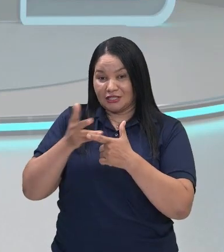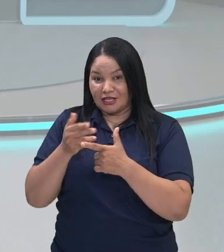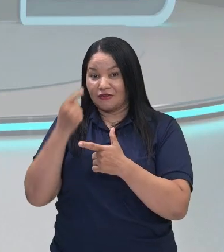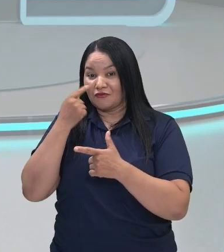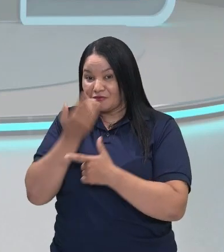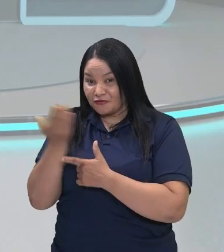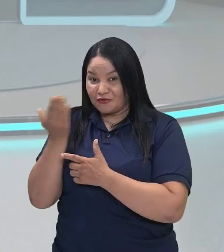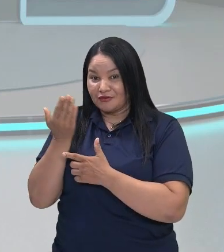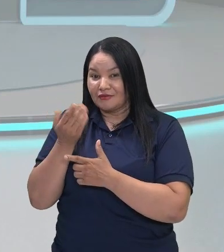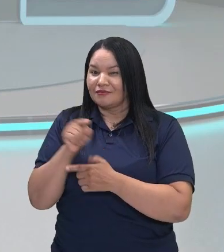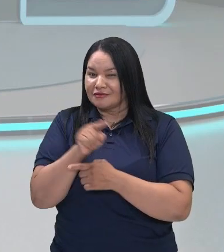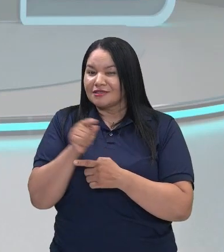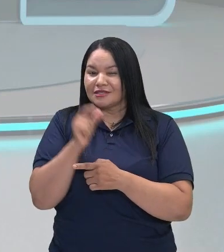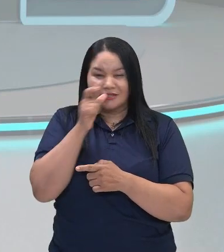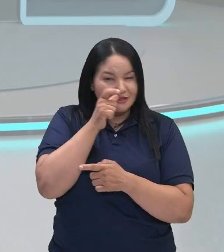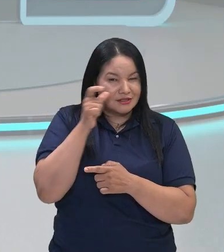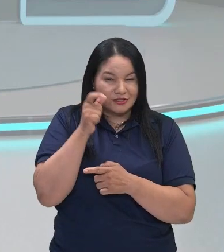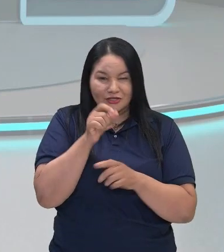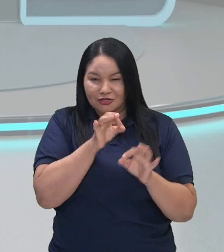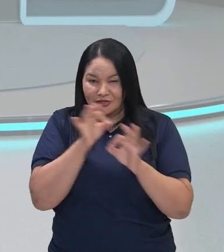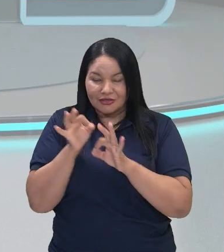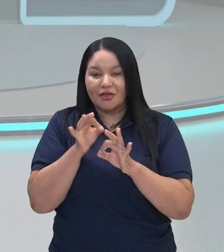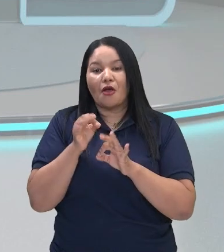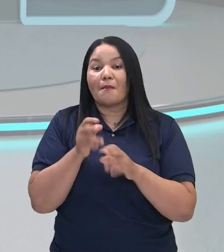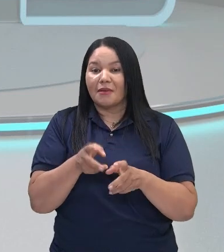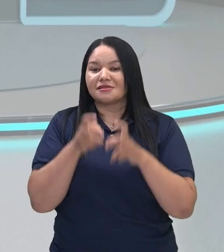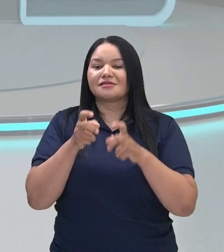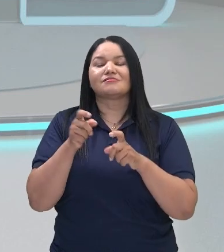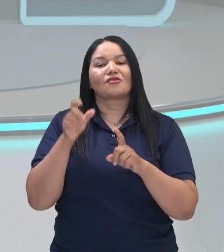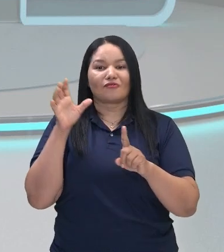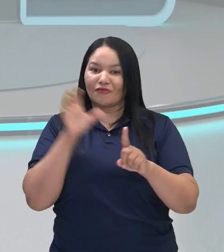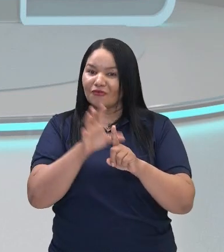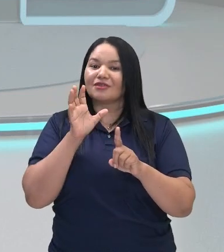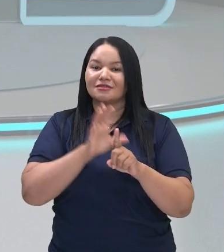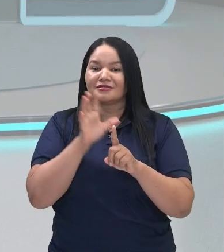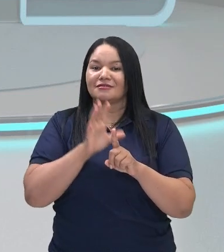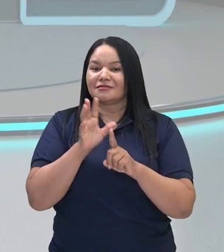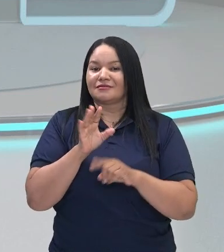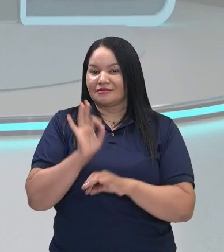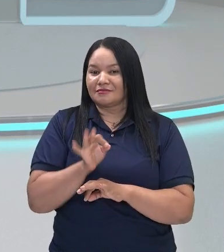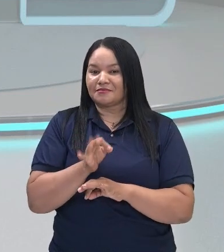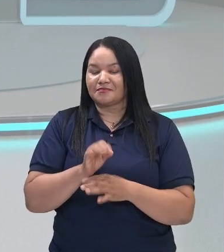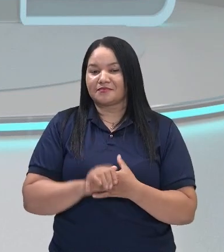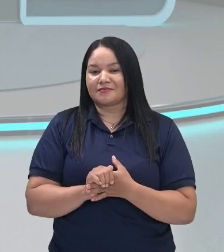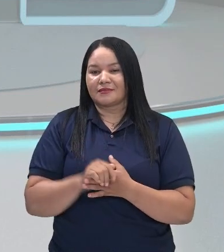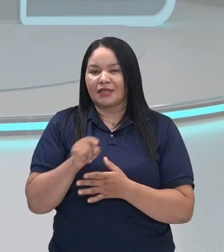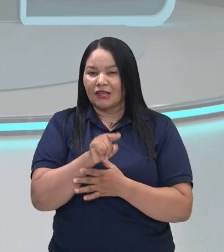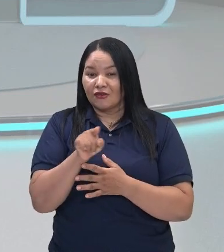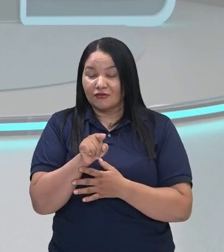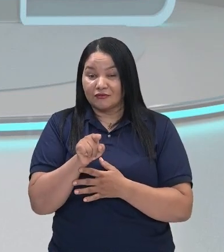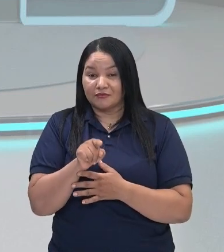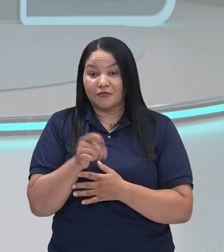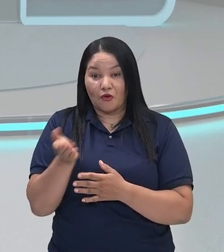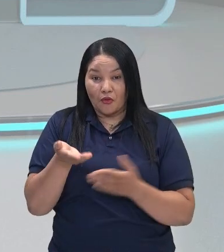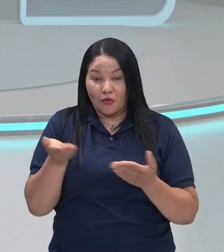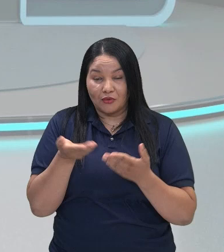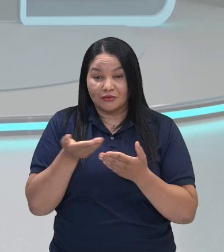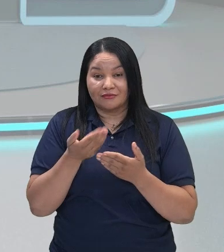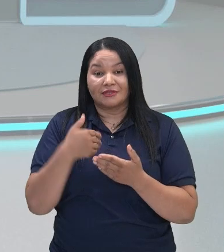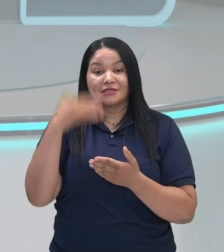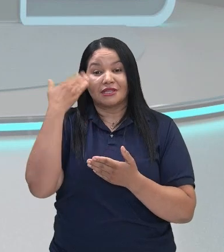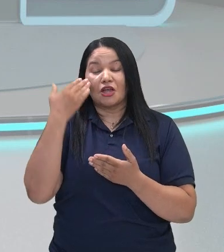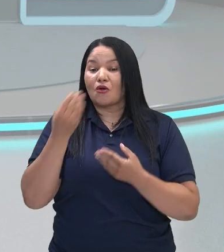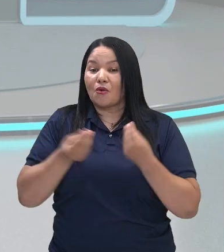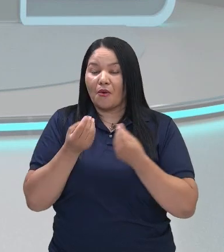assistiu consegue perceber que tem uma grande influência aqui. Então você hoje compreende como